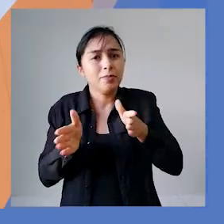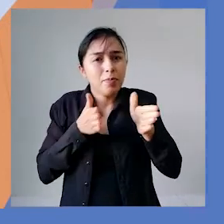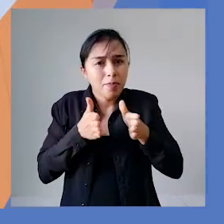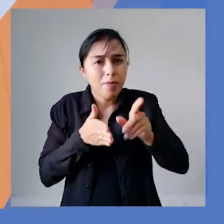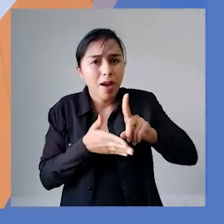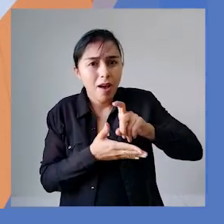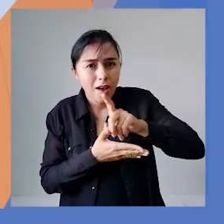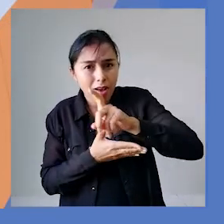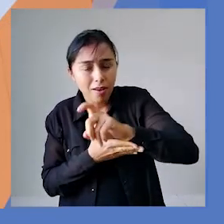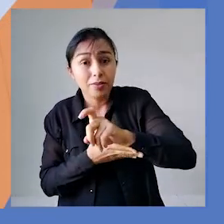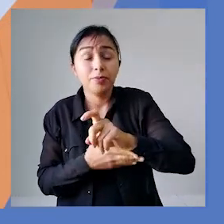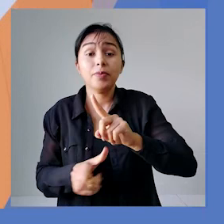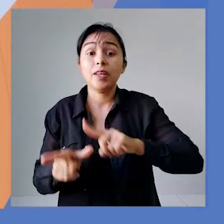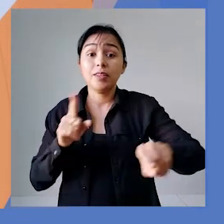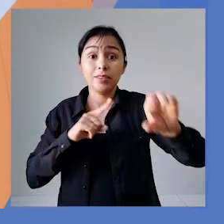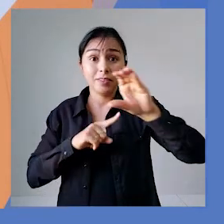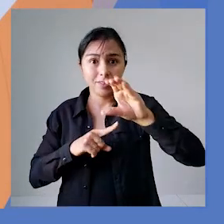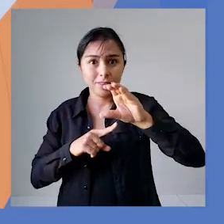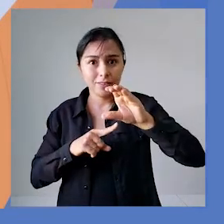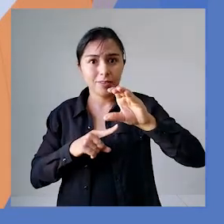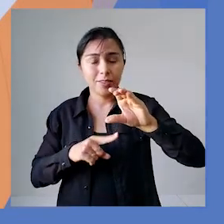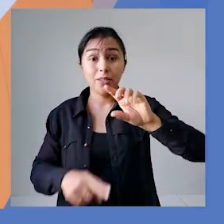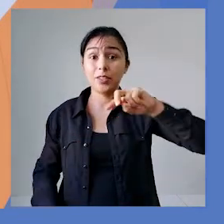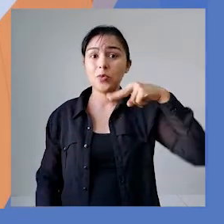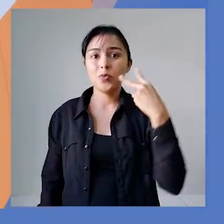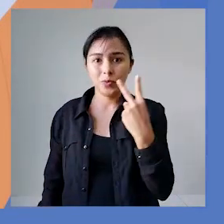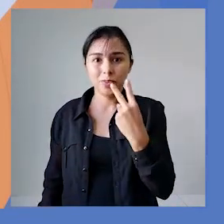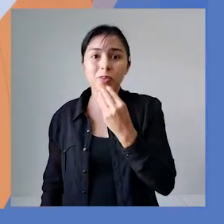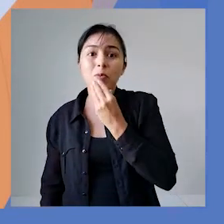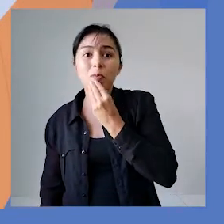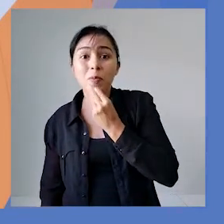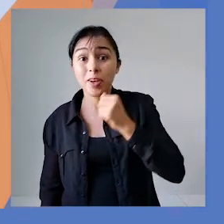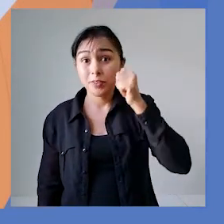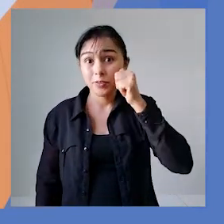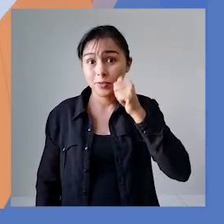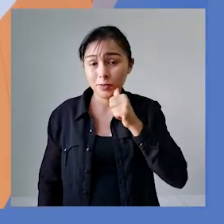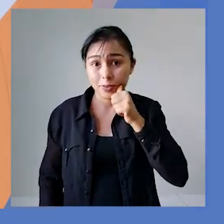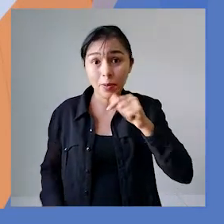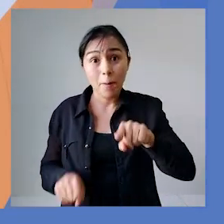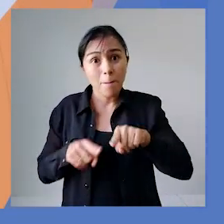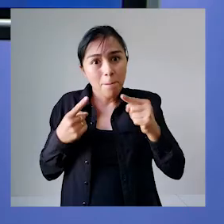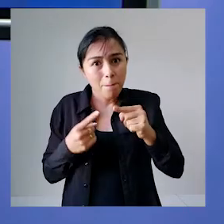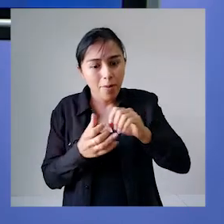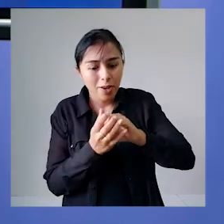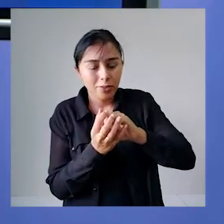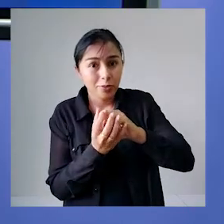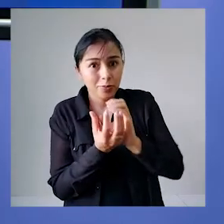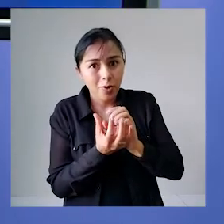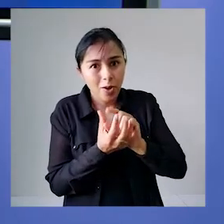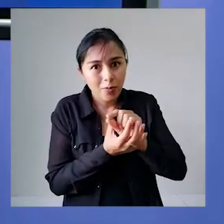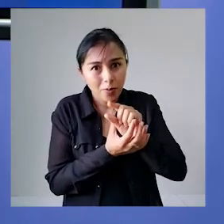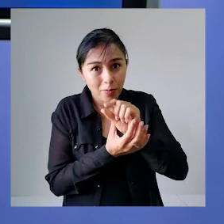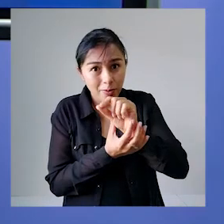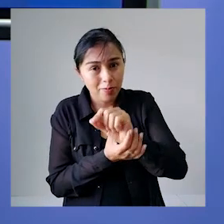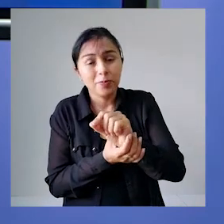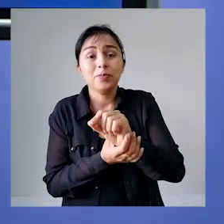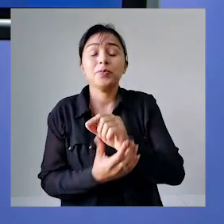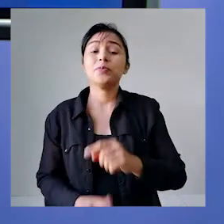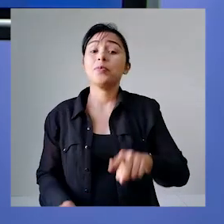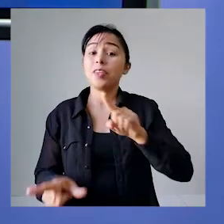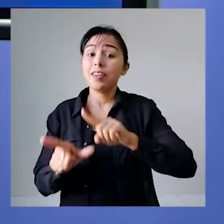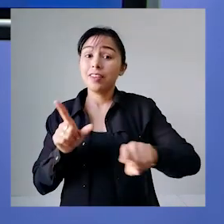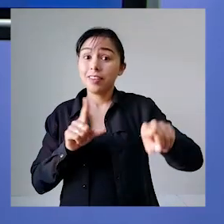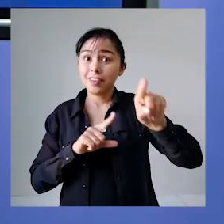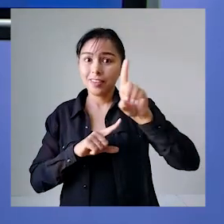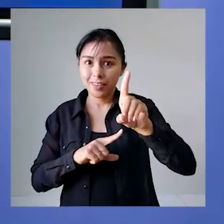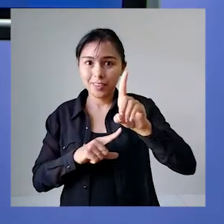apresentam desenvolvimento indireto ou dioicos que apresentam metamorfose gradual. Só relembrando, animais